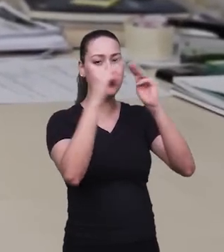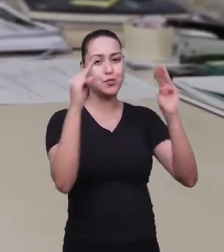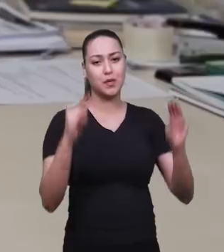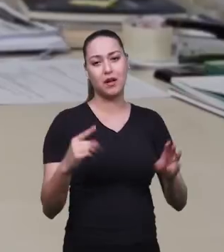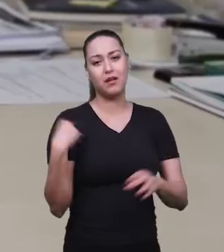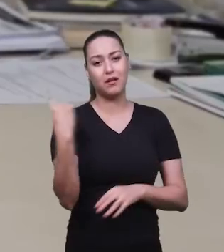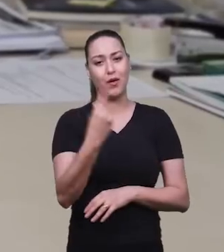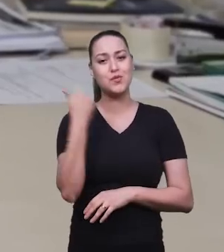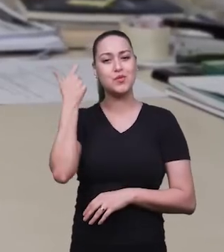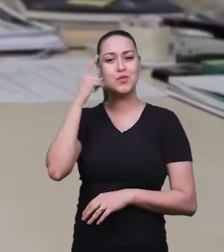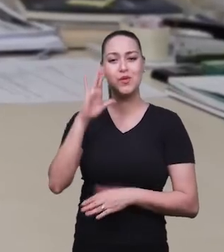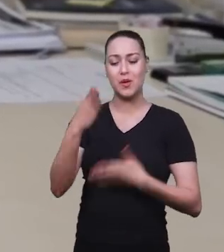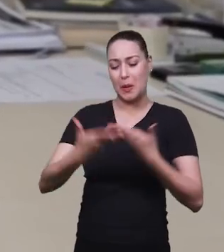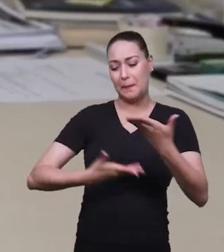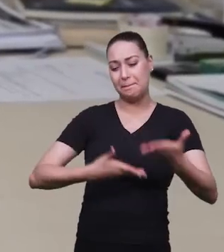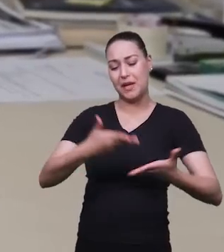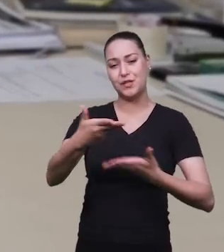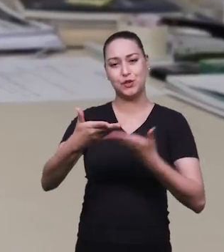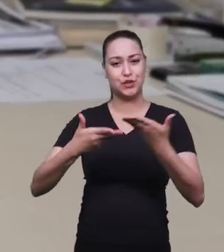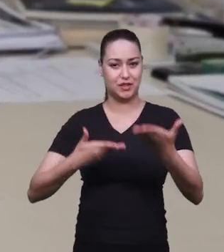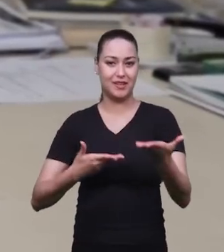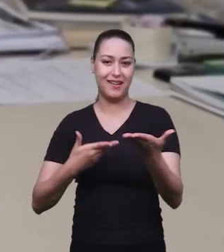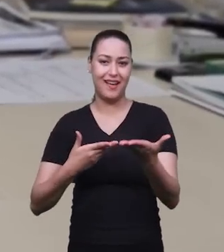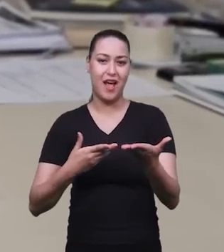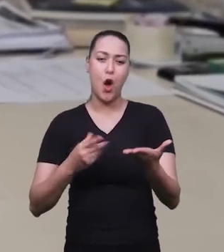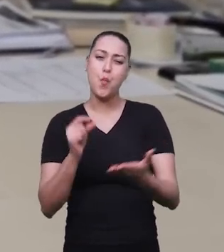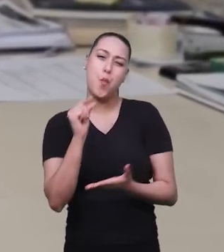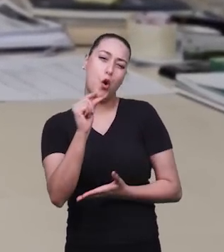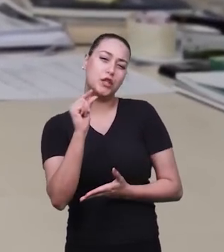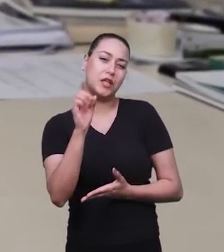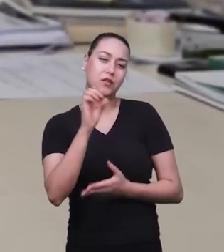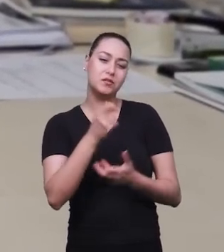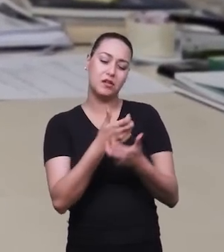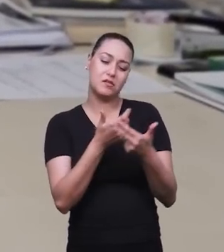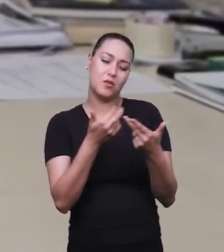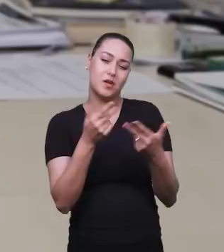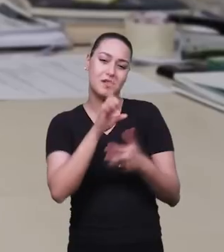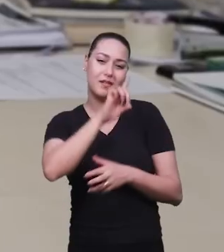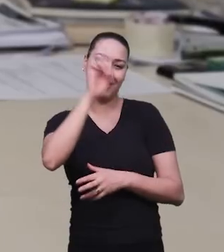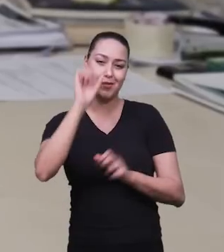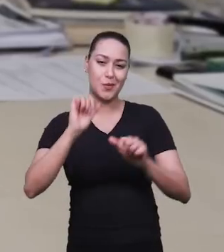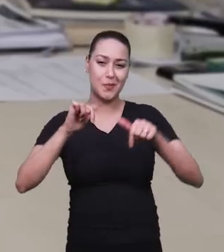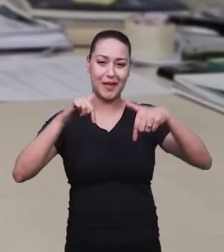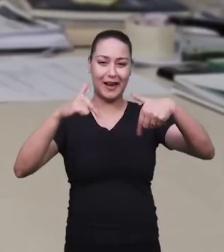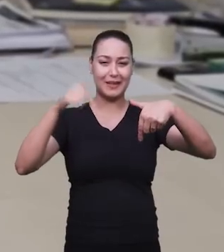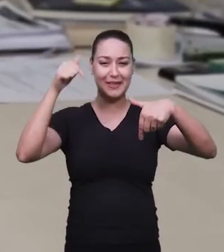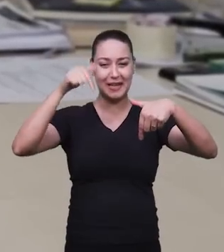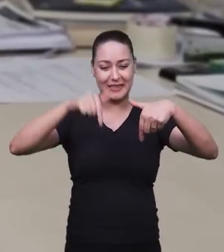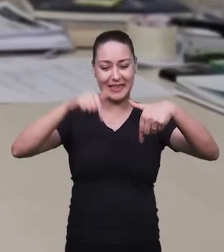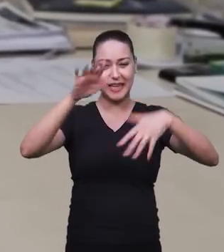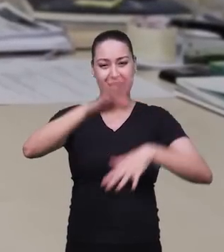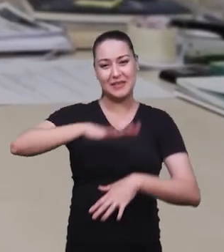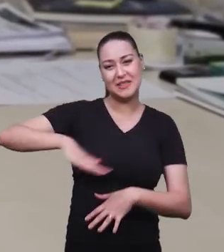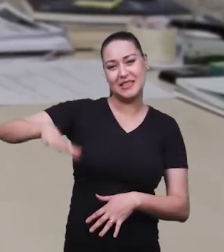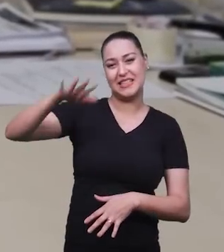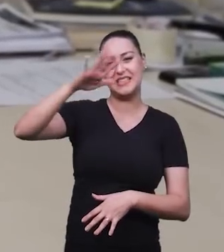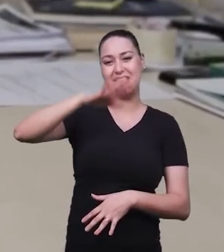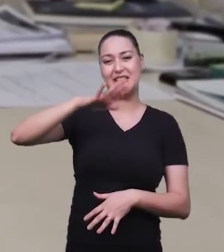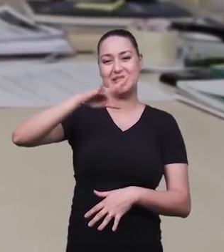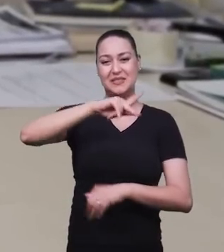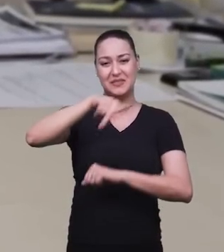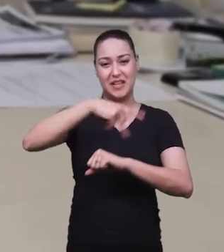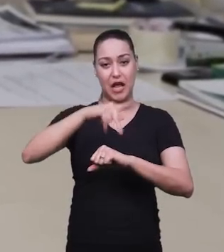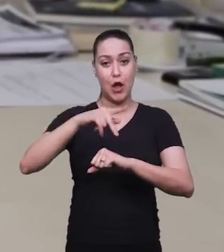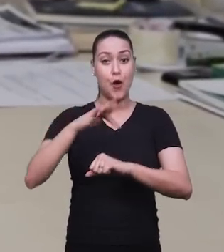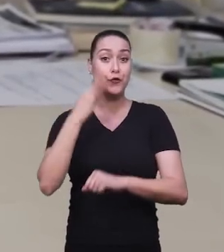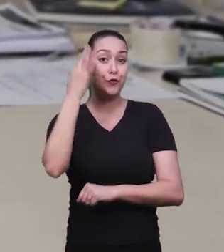Manaim por esse espaço onde nós podemos aqui compartilhar um pouco do que Deus tem operado na maior região do país. E se o Senhor permitir,